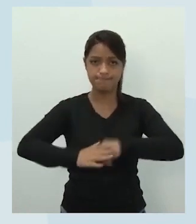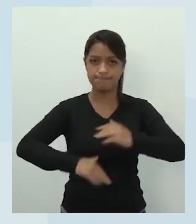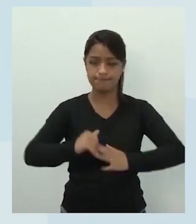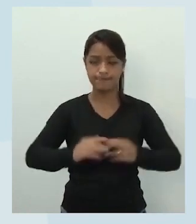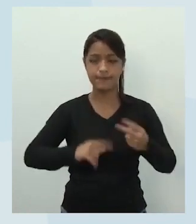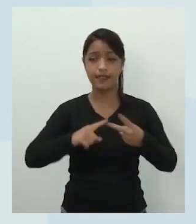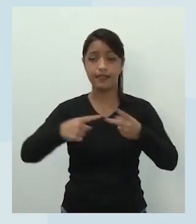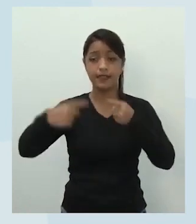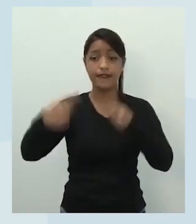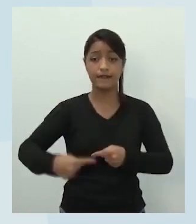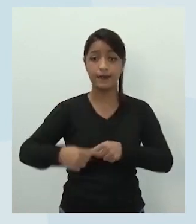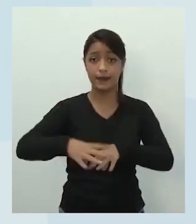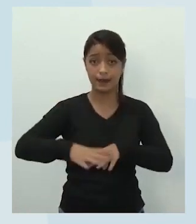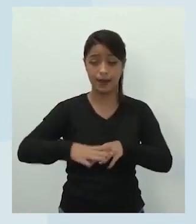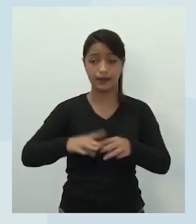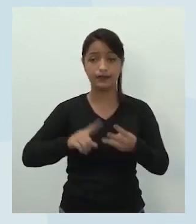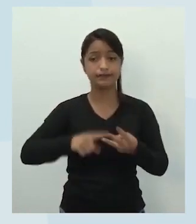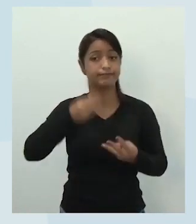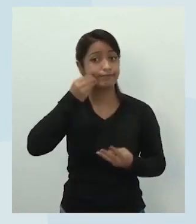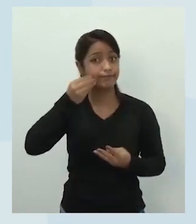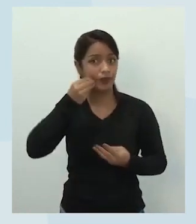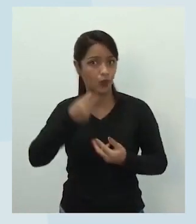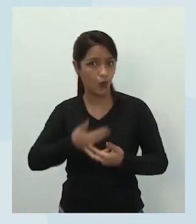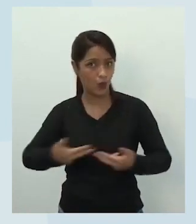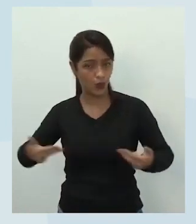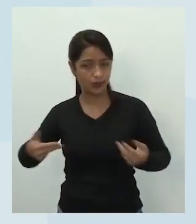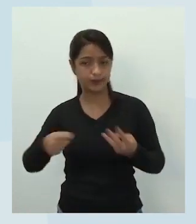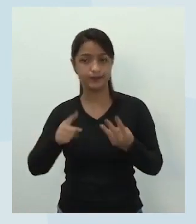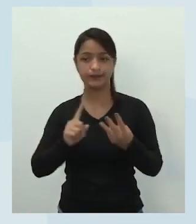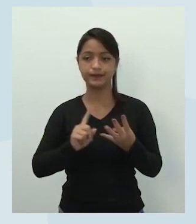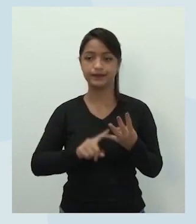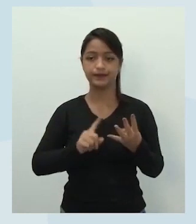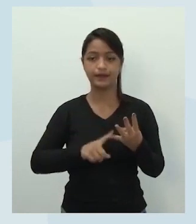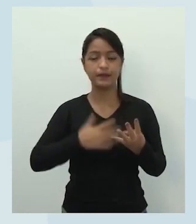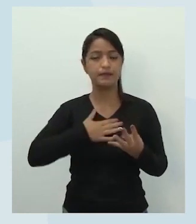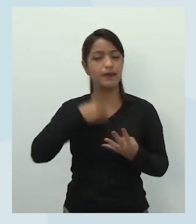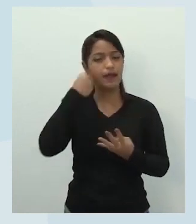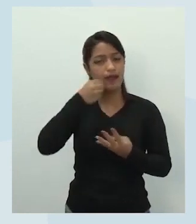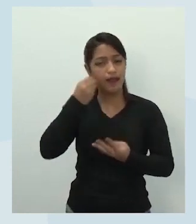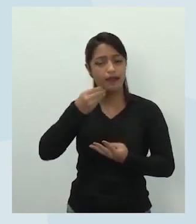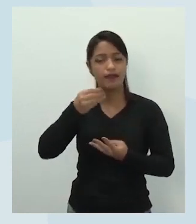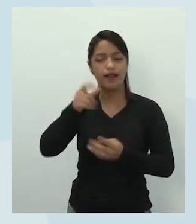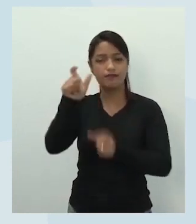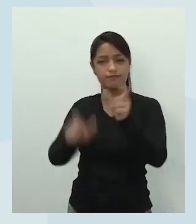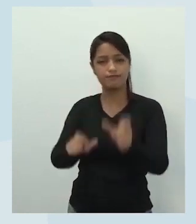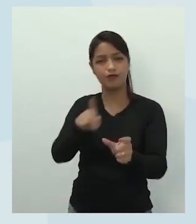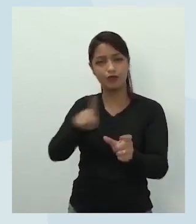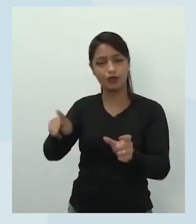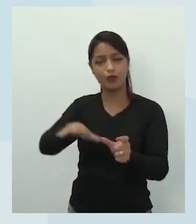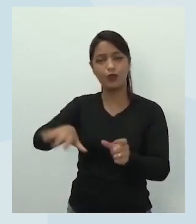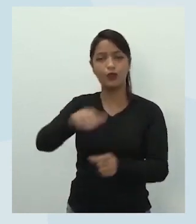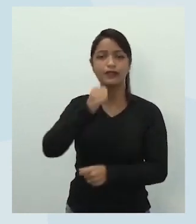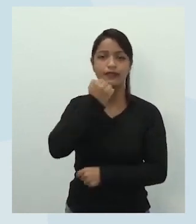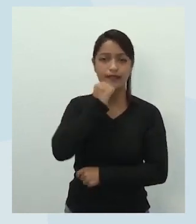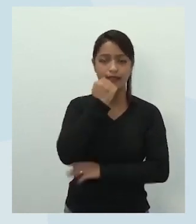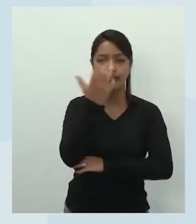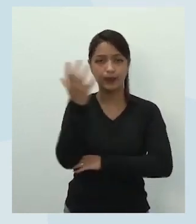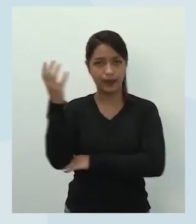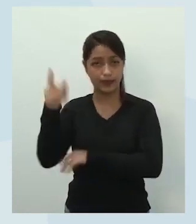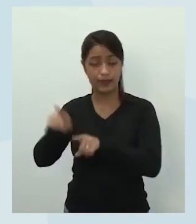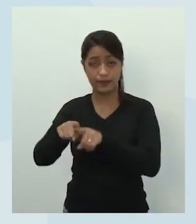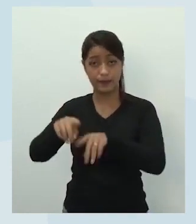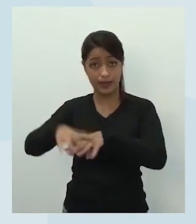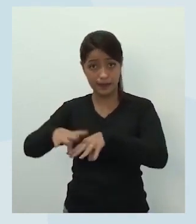matemático, experimentando, compartilhando experiências com os professores de Ciências da Natureza